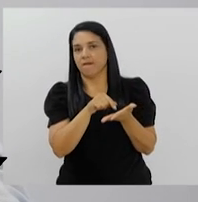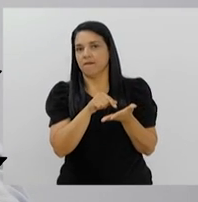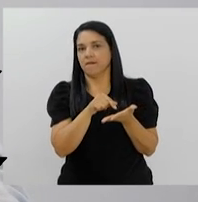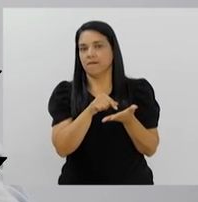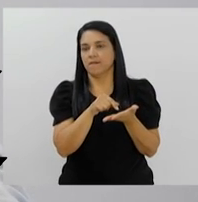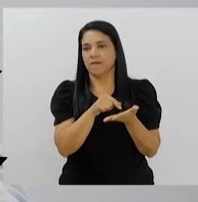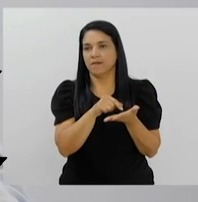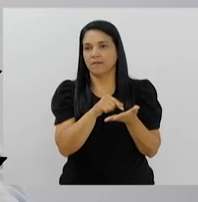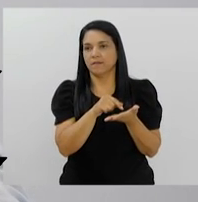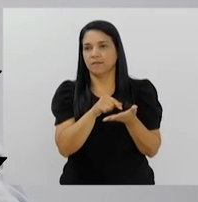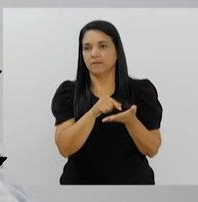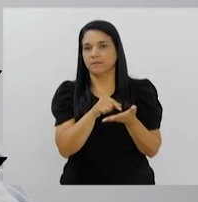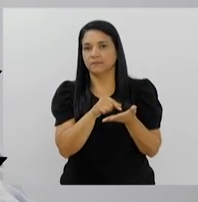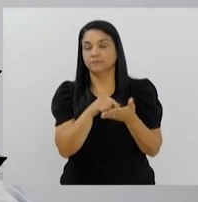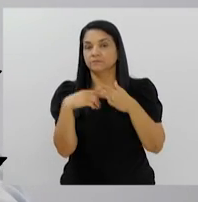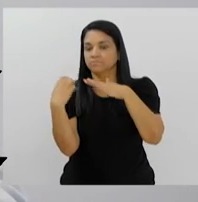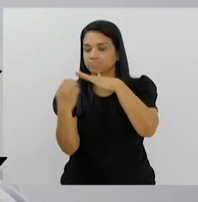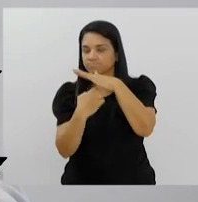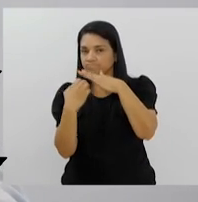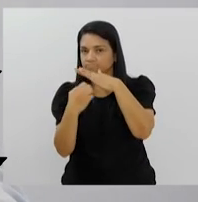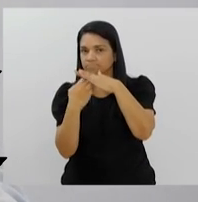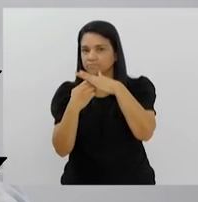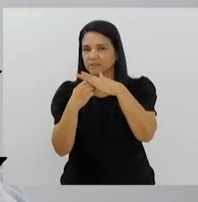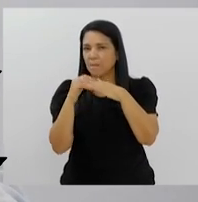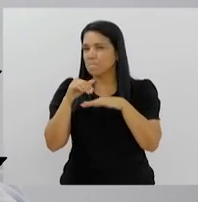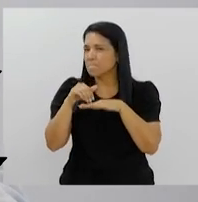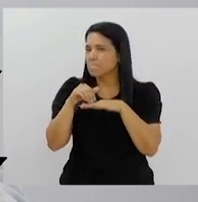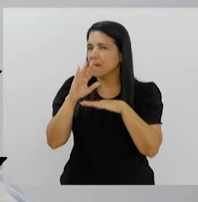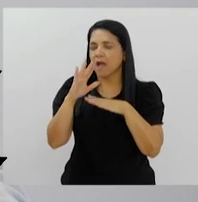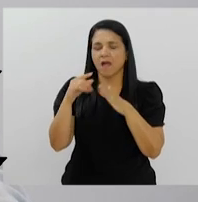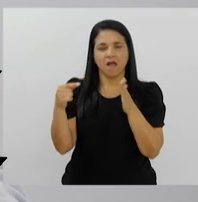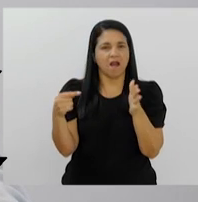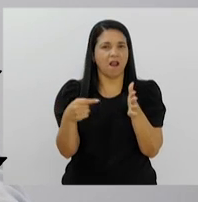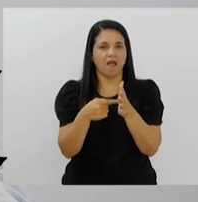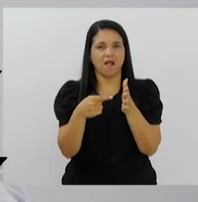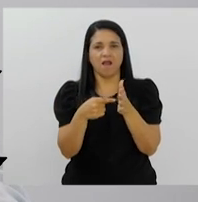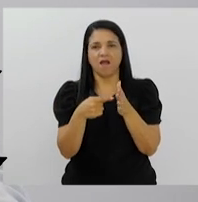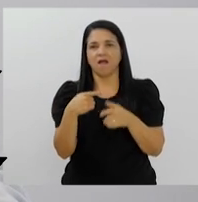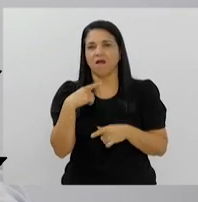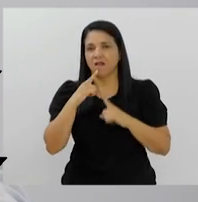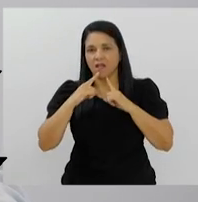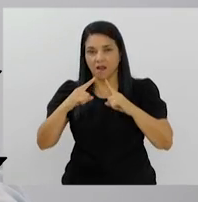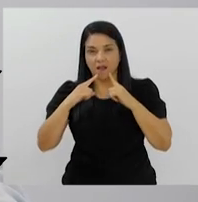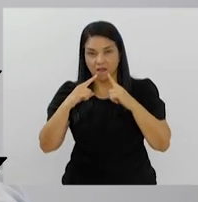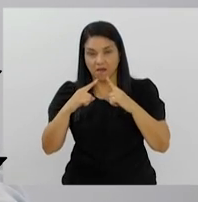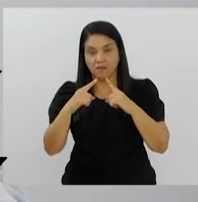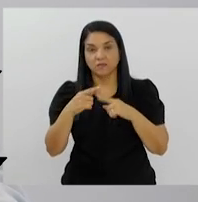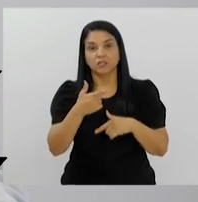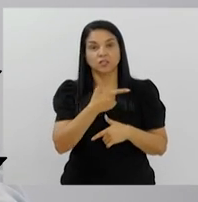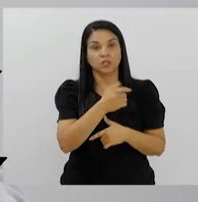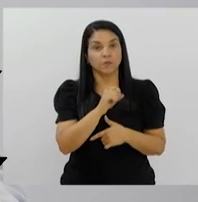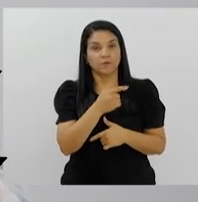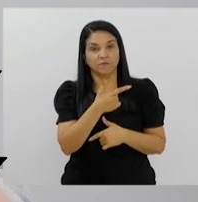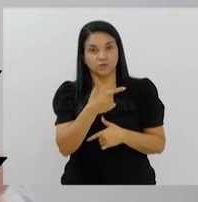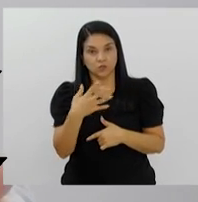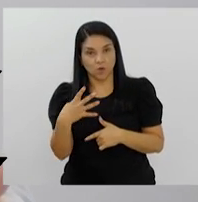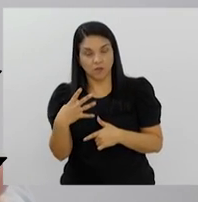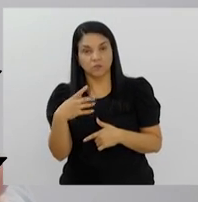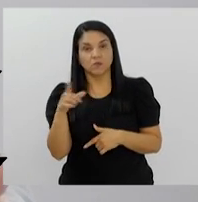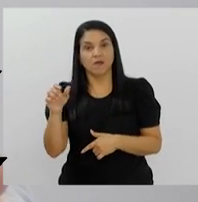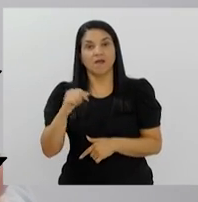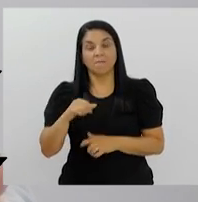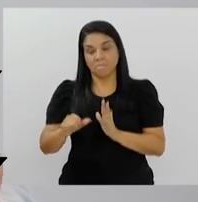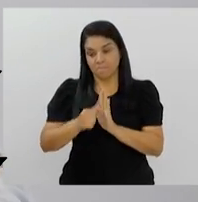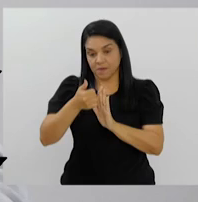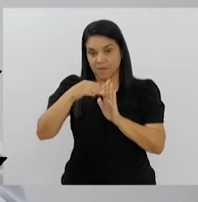levantamento das empresas com mais reclamações nesse ano de 2024 nós temos a 1000 em